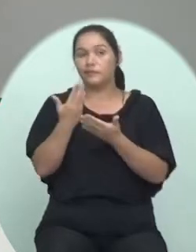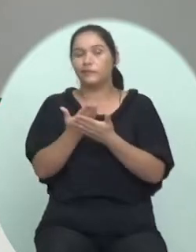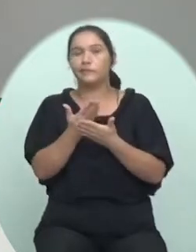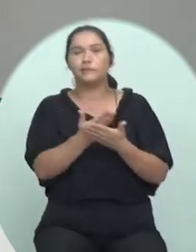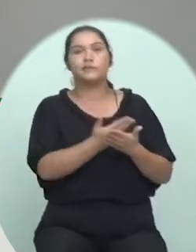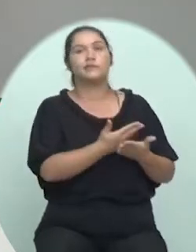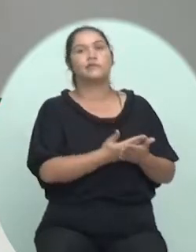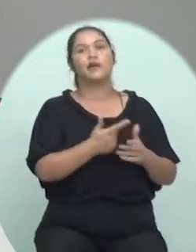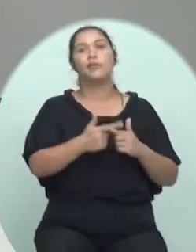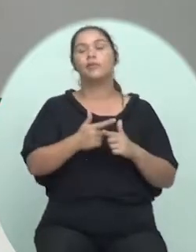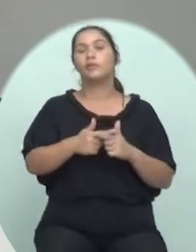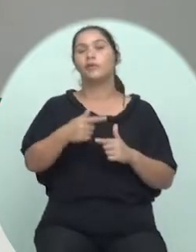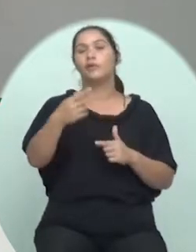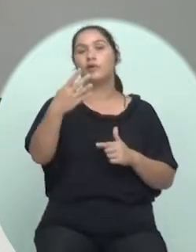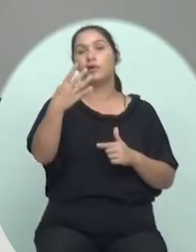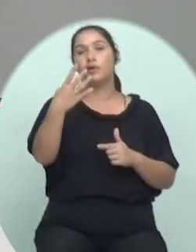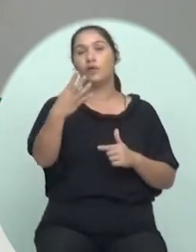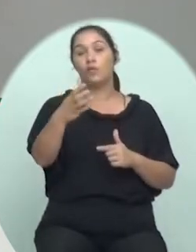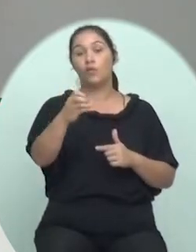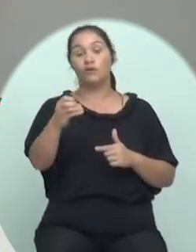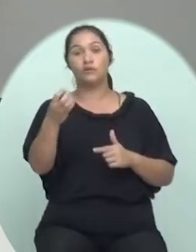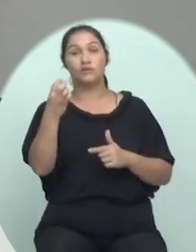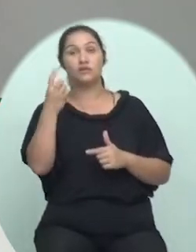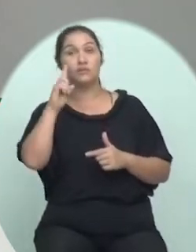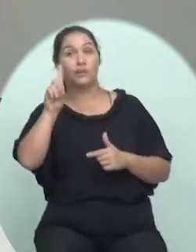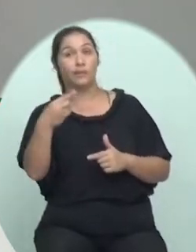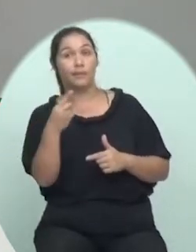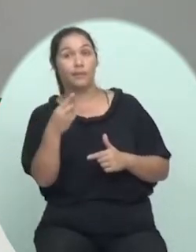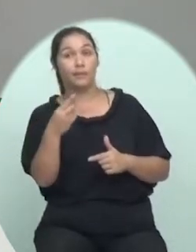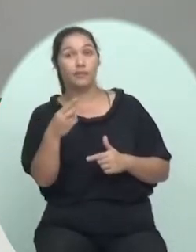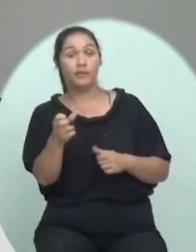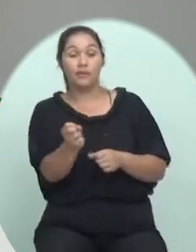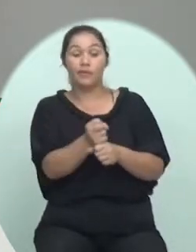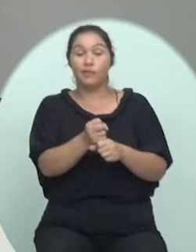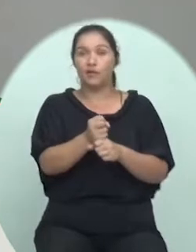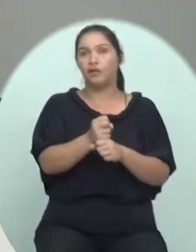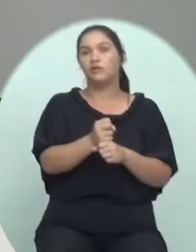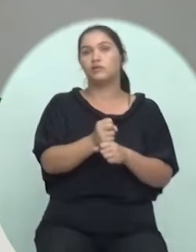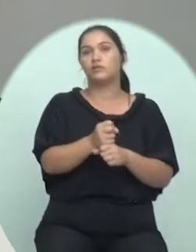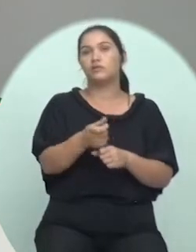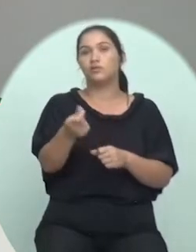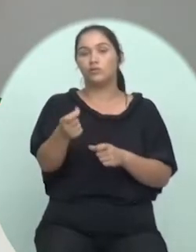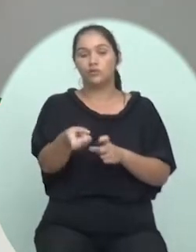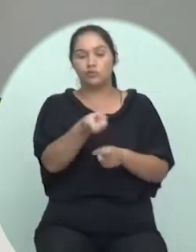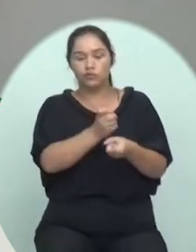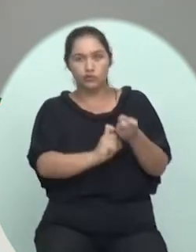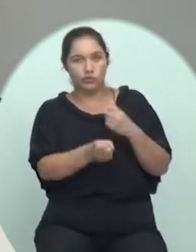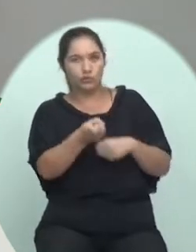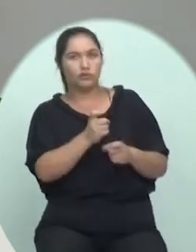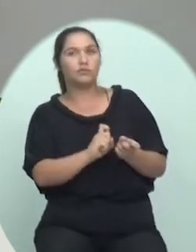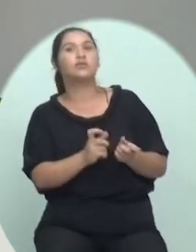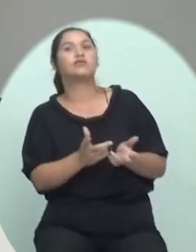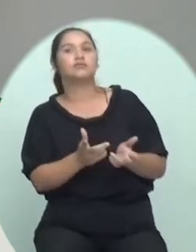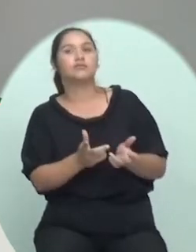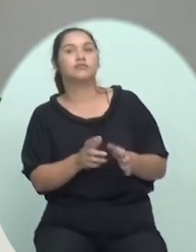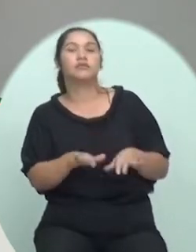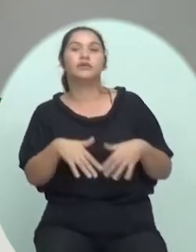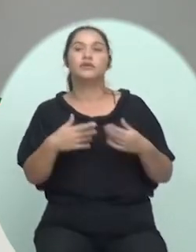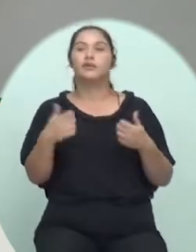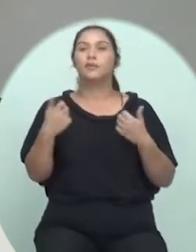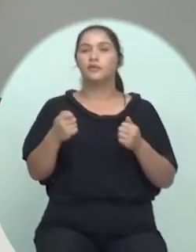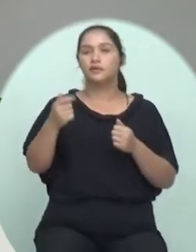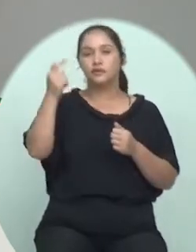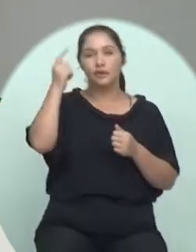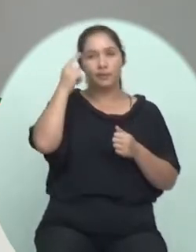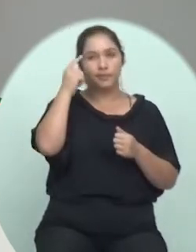por ano de economia. Então, essa casa tem que começar a pensar na economia grande, não na